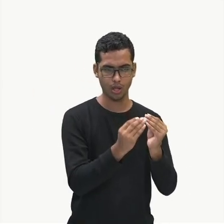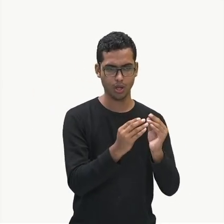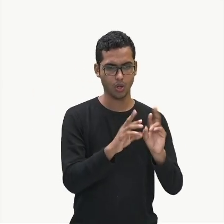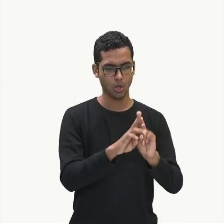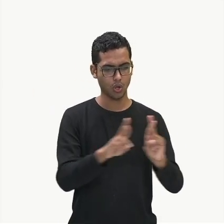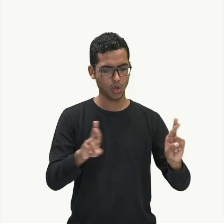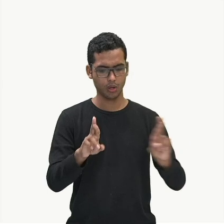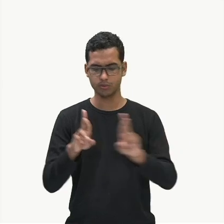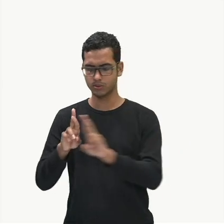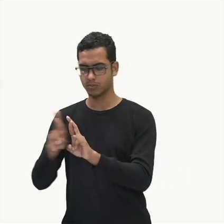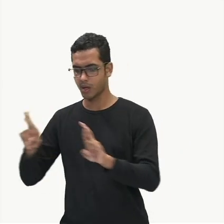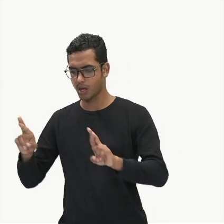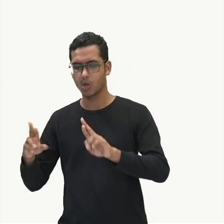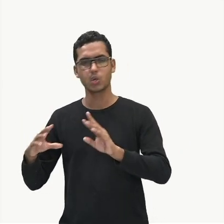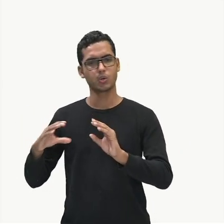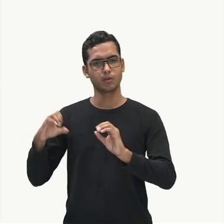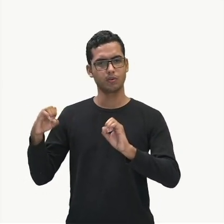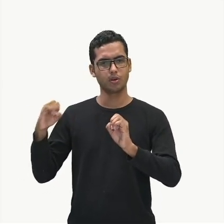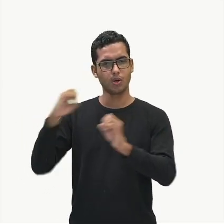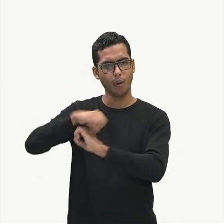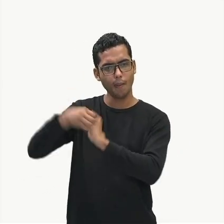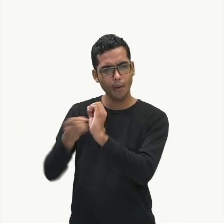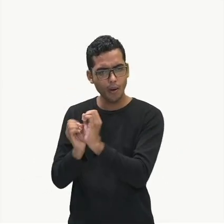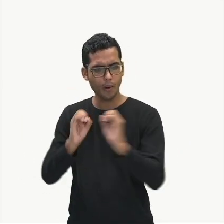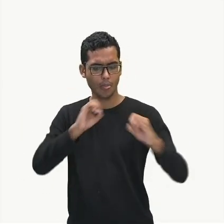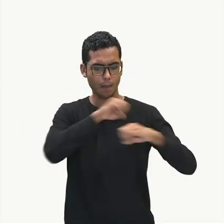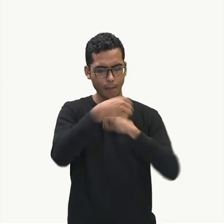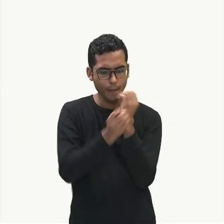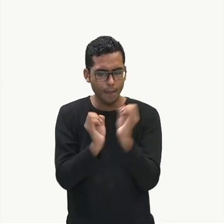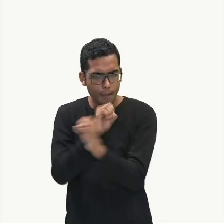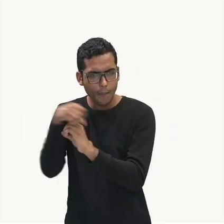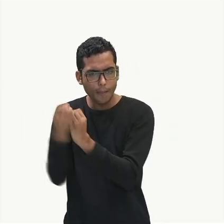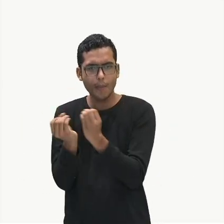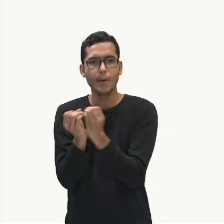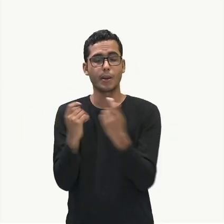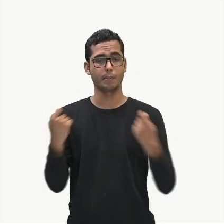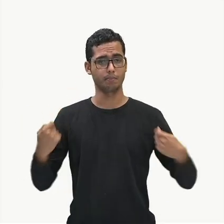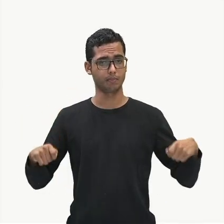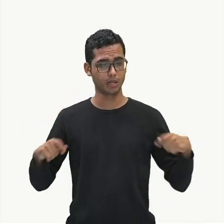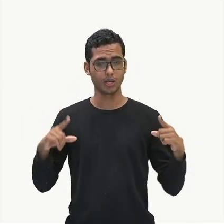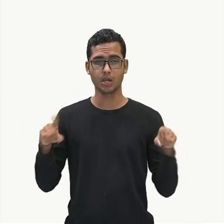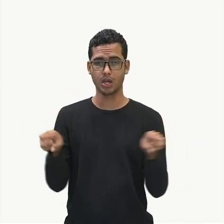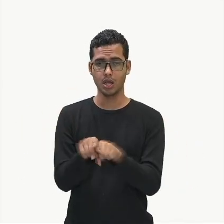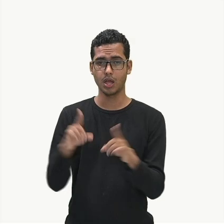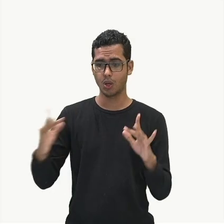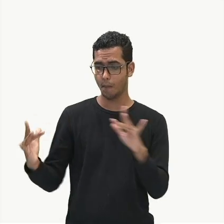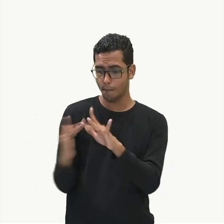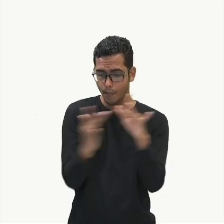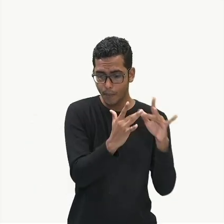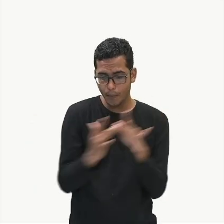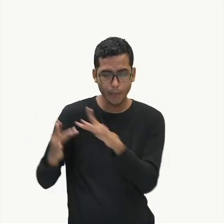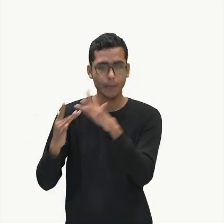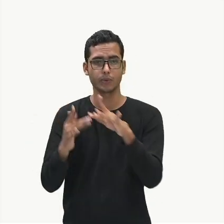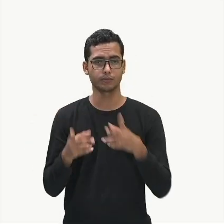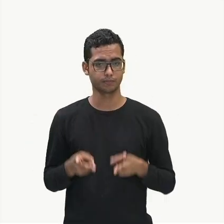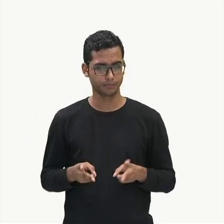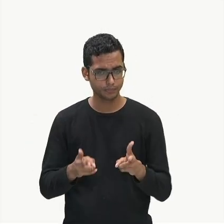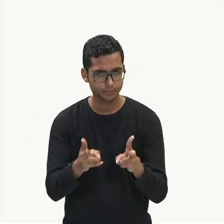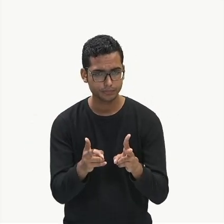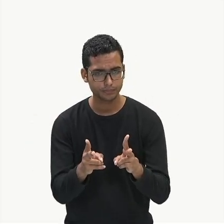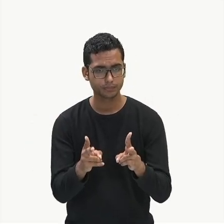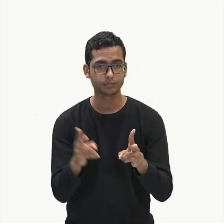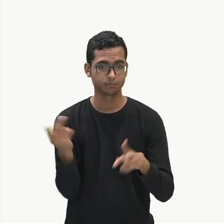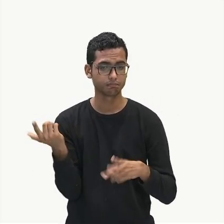As colisões entre as partículas dos reagentes devem ser eficazes